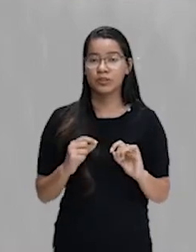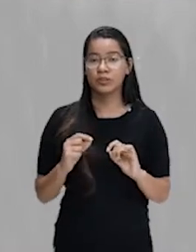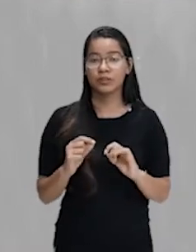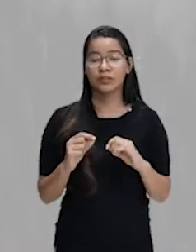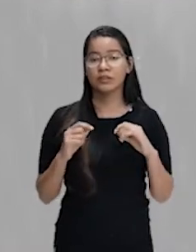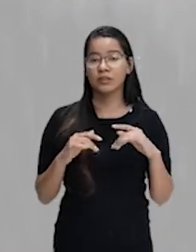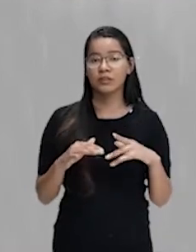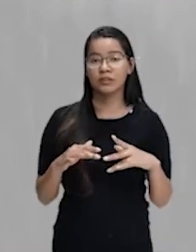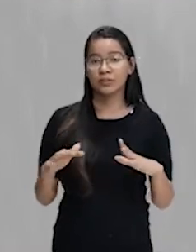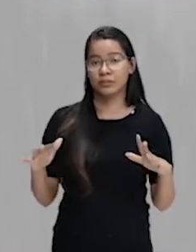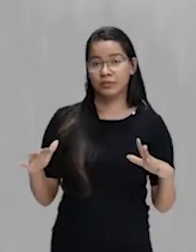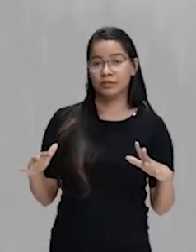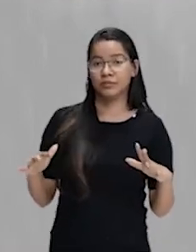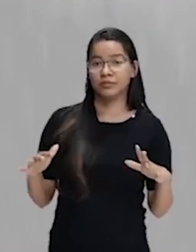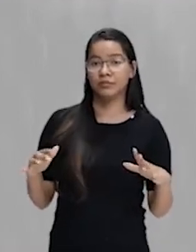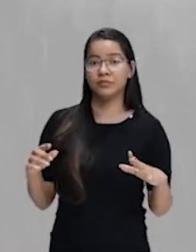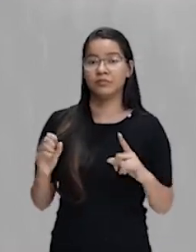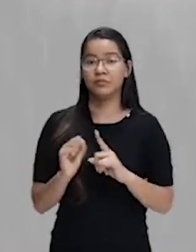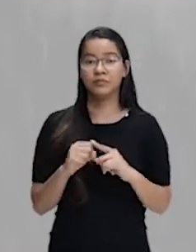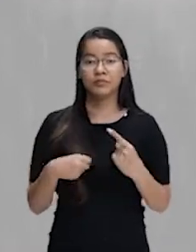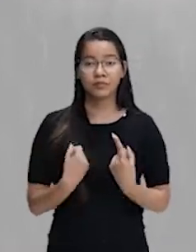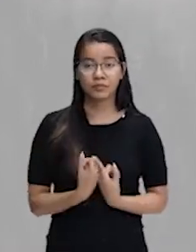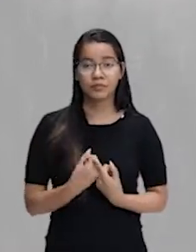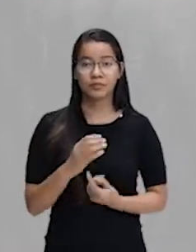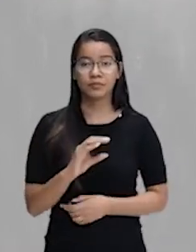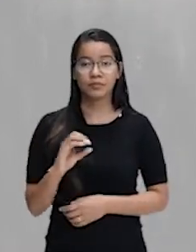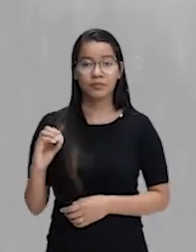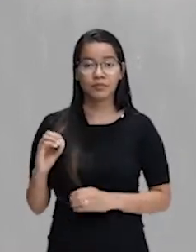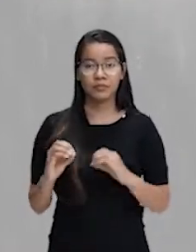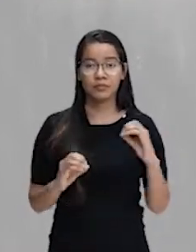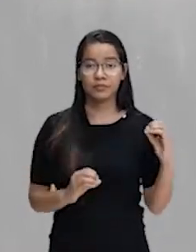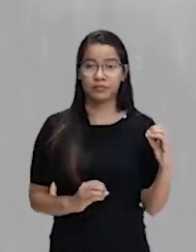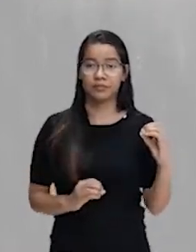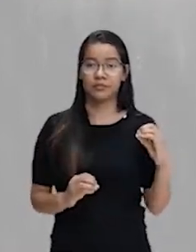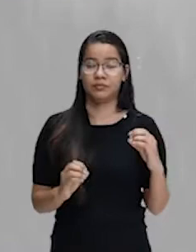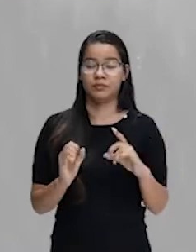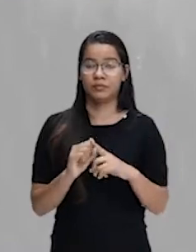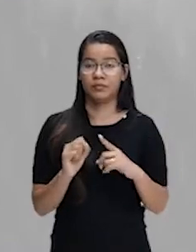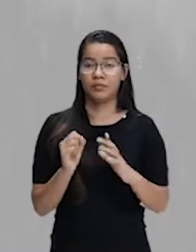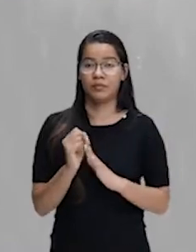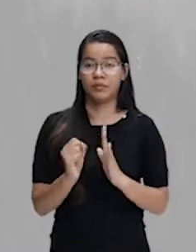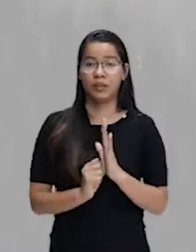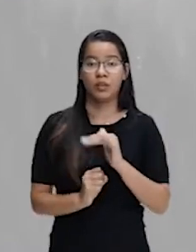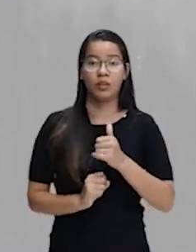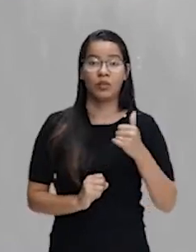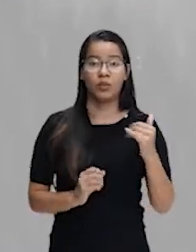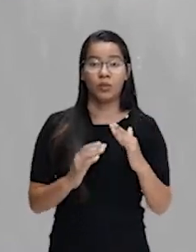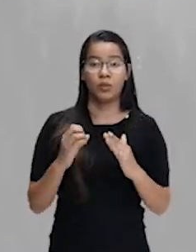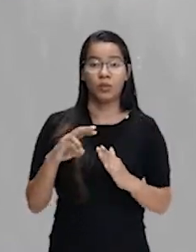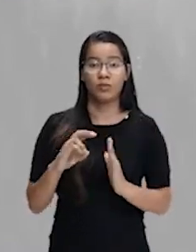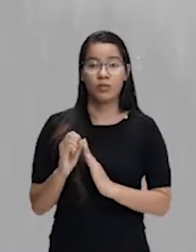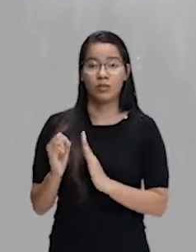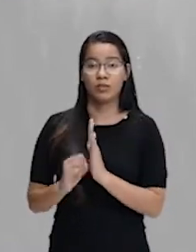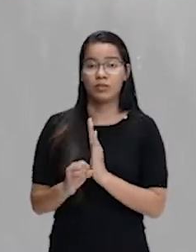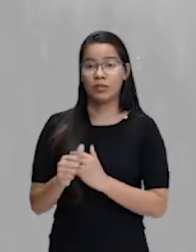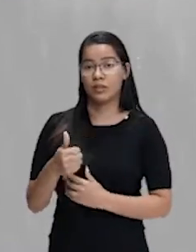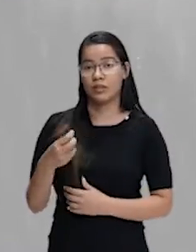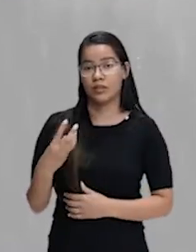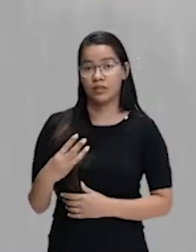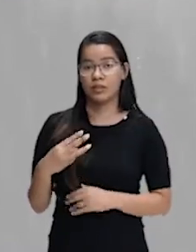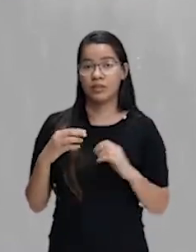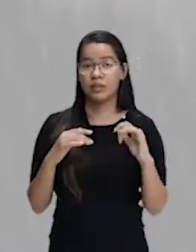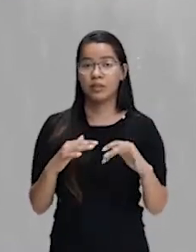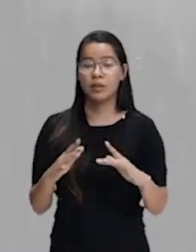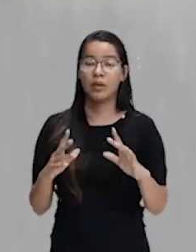essa expansão da sociedade ocidental do século XI ao XIII? Essa expansão ela pode ser